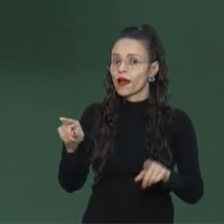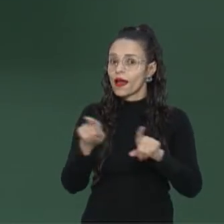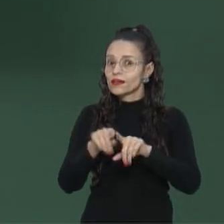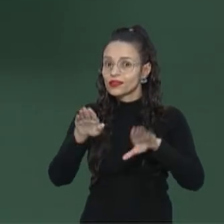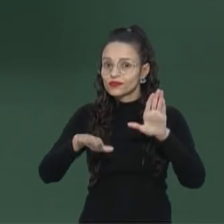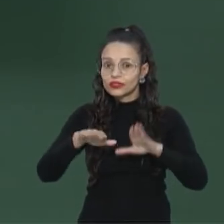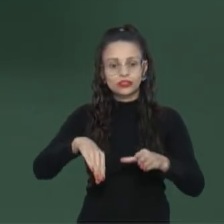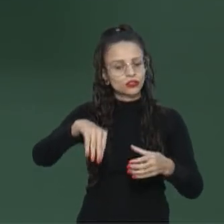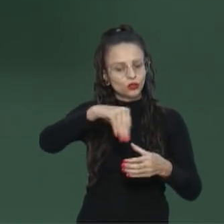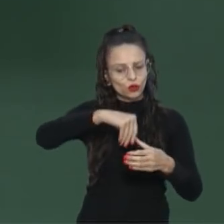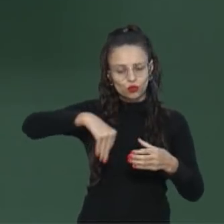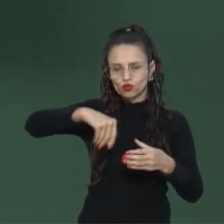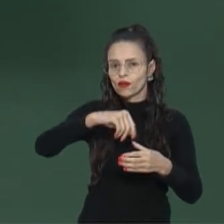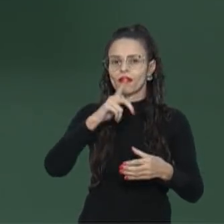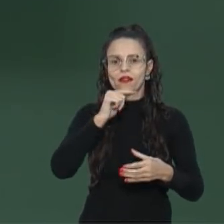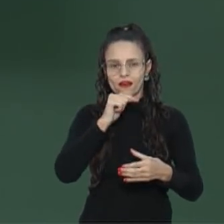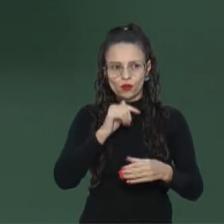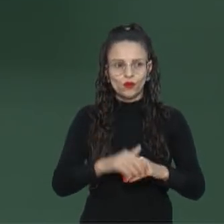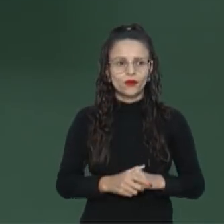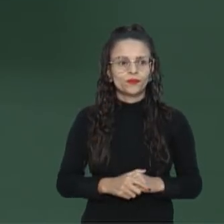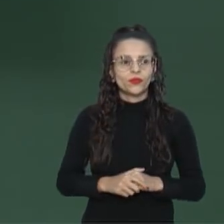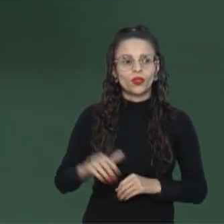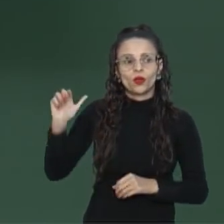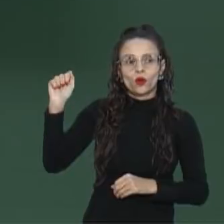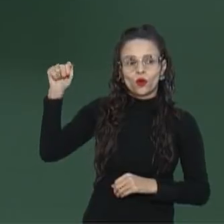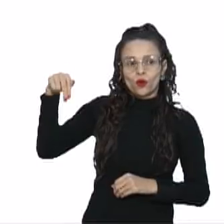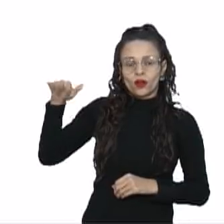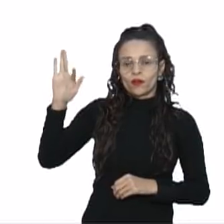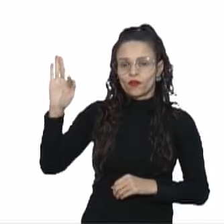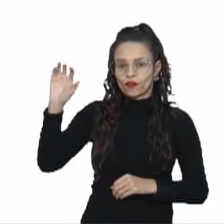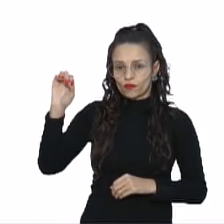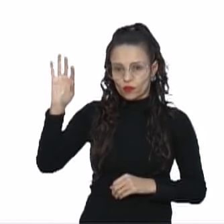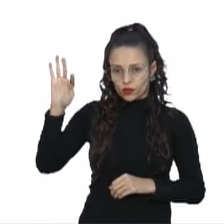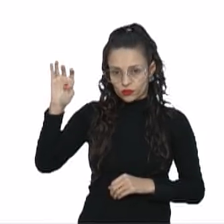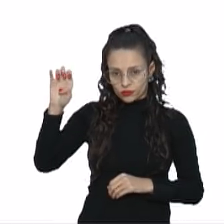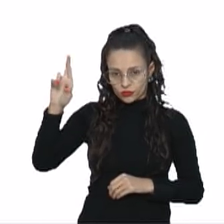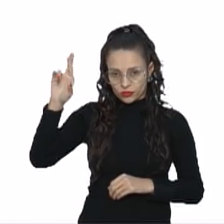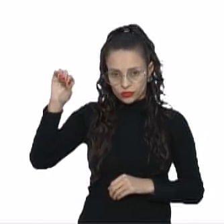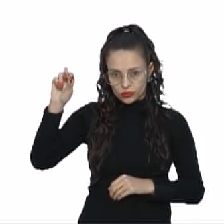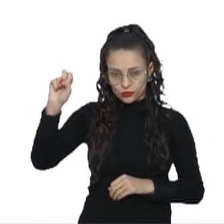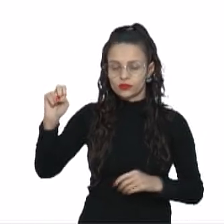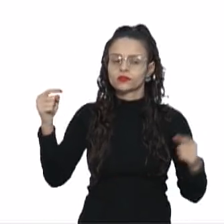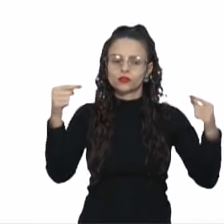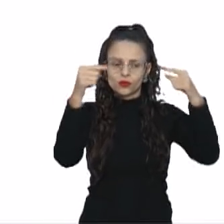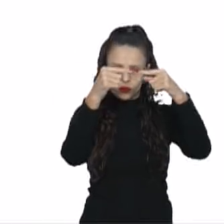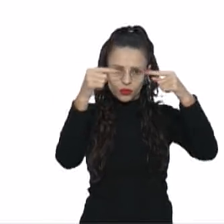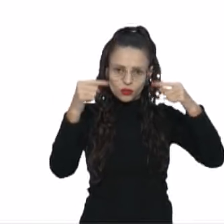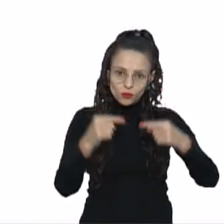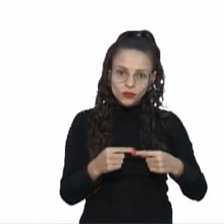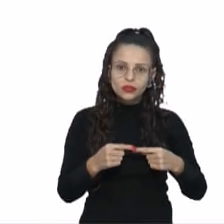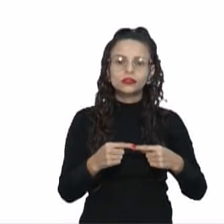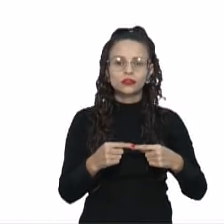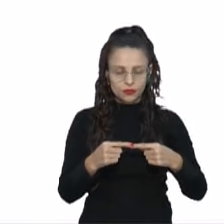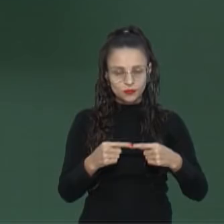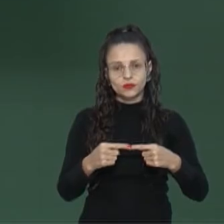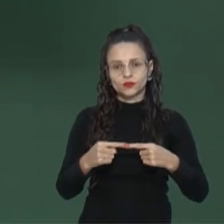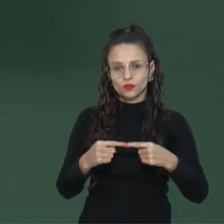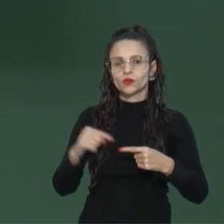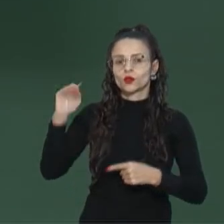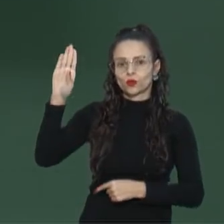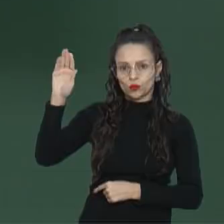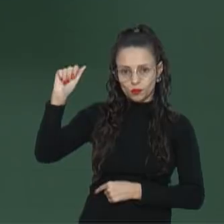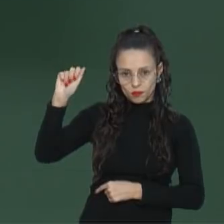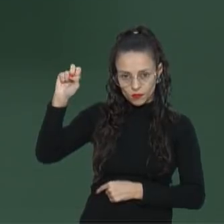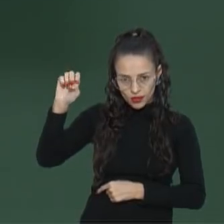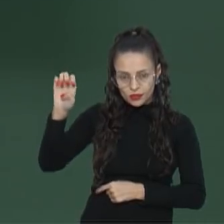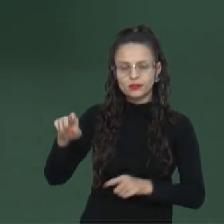água. Os óxidos anfóteros se combinam com os dois tipos, tanto com base quanto com